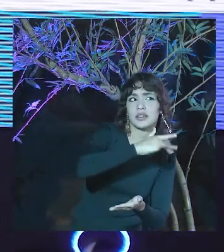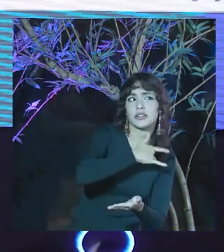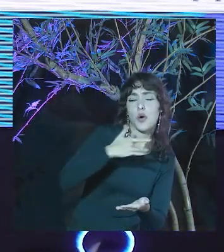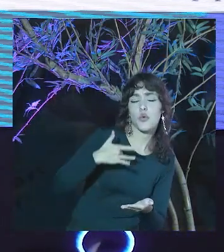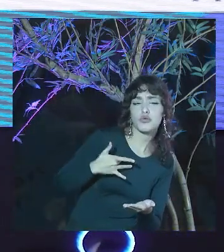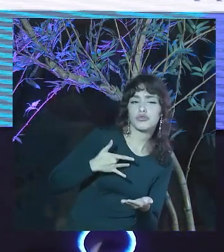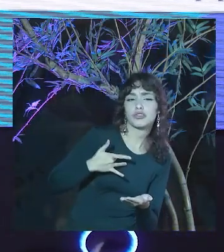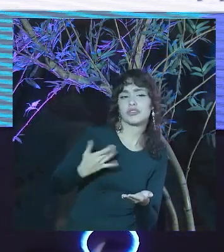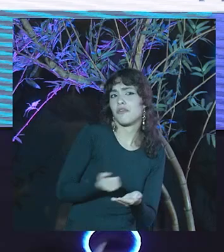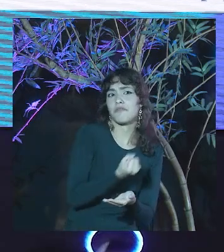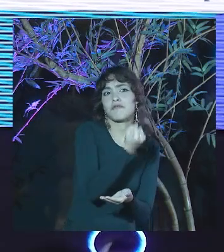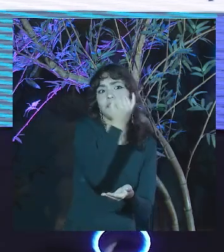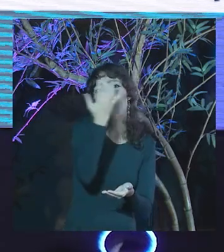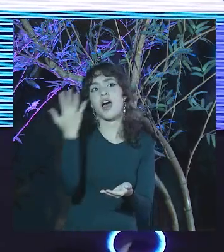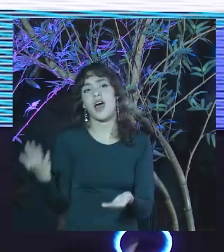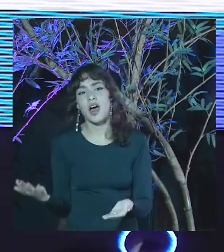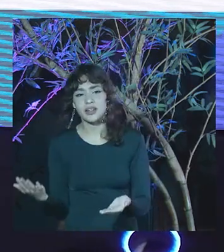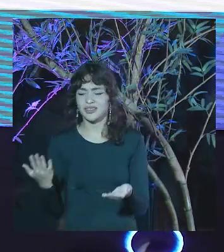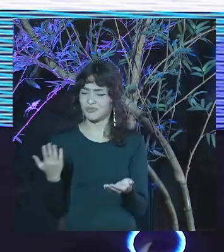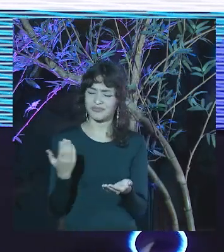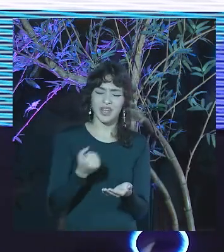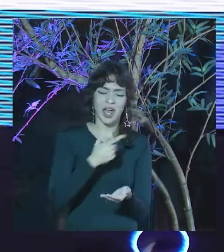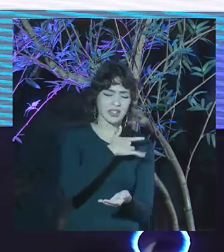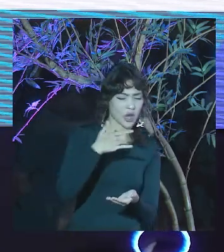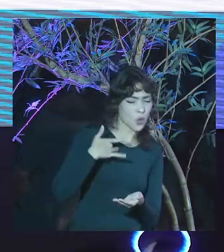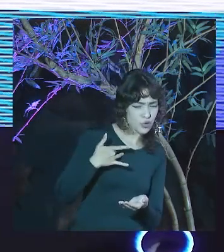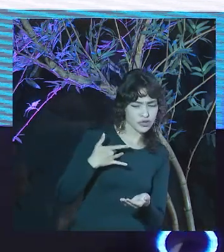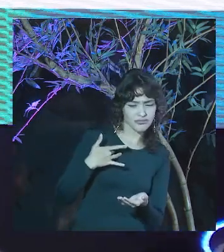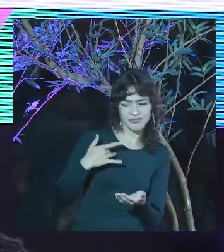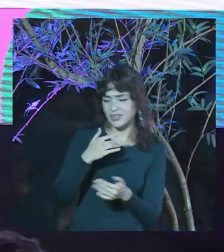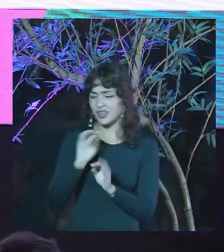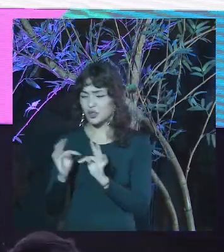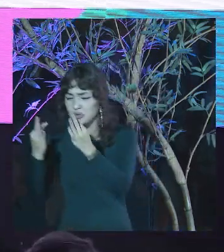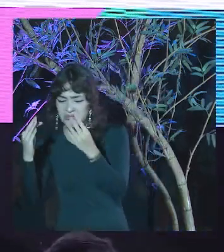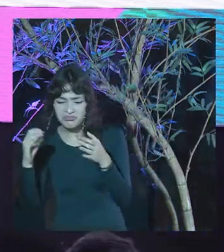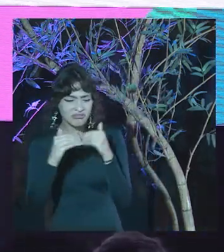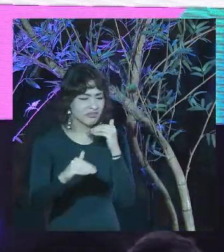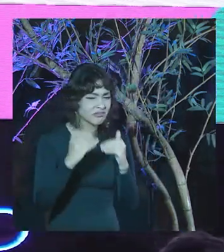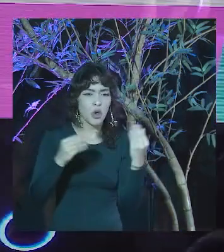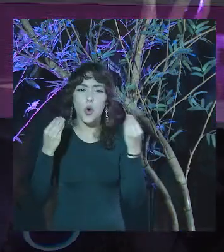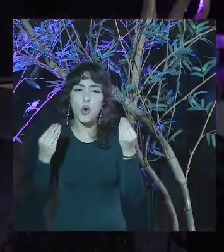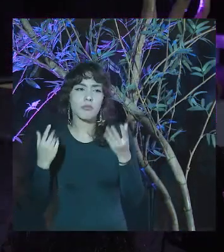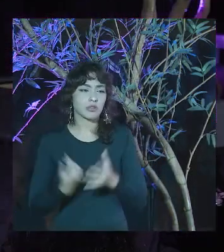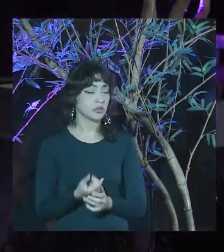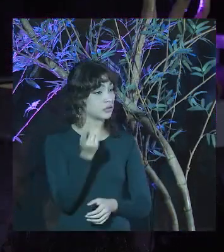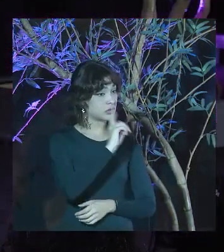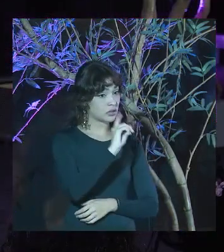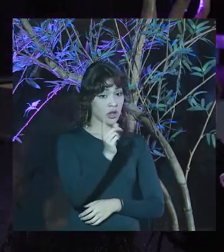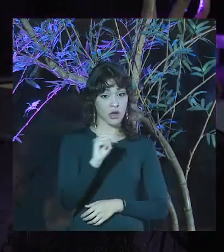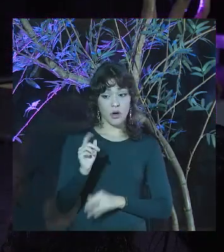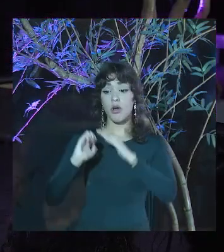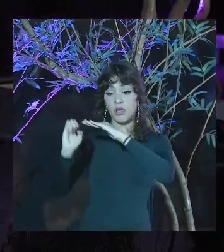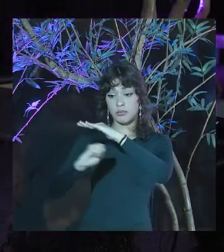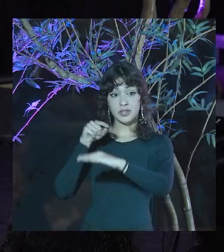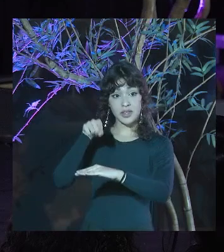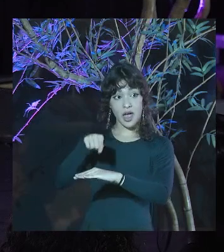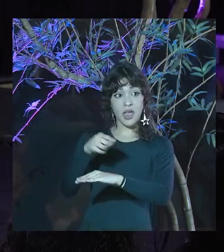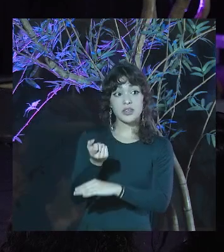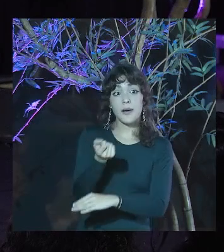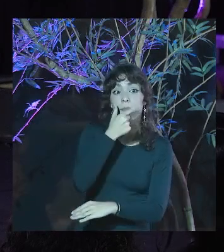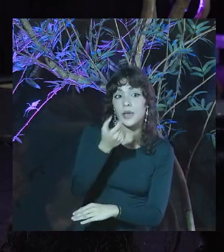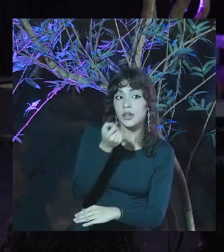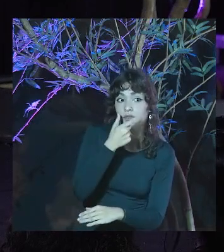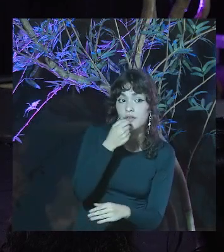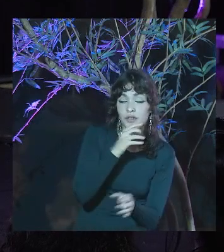colocar várias coisas, menos tecnologia. E ele disse, não. O que a Novo Nordisk está fazendo através dos seus medicamentos é alterar